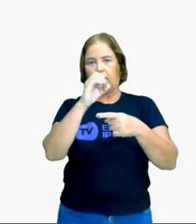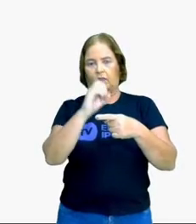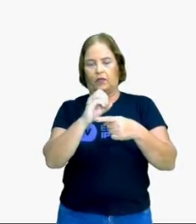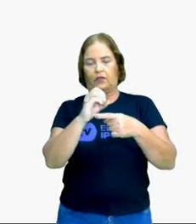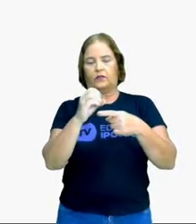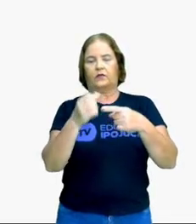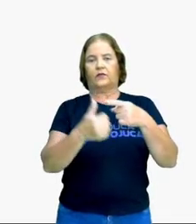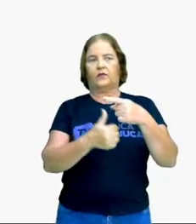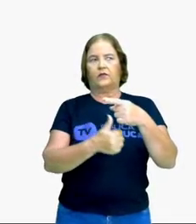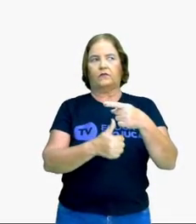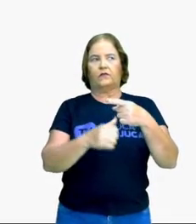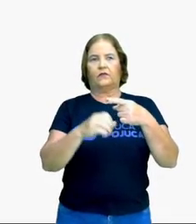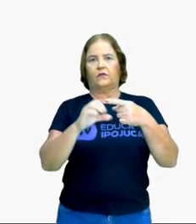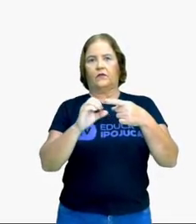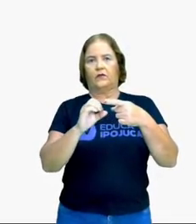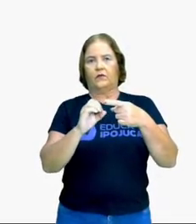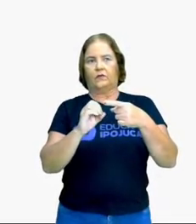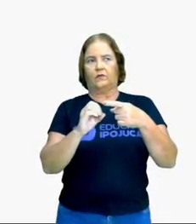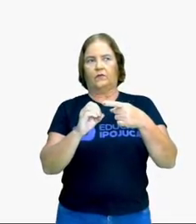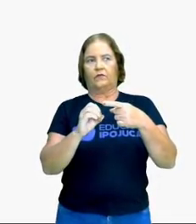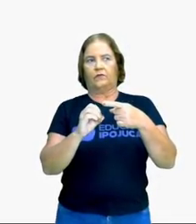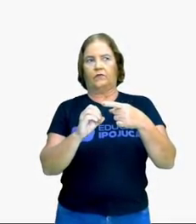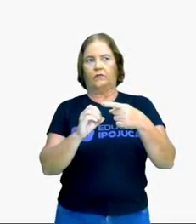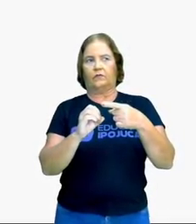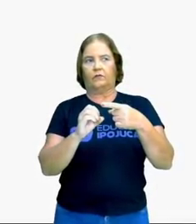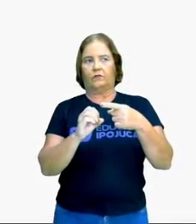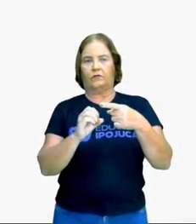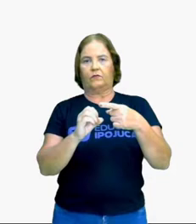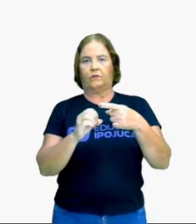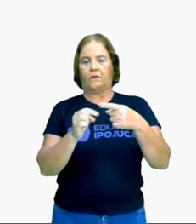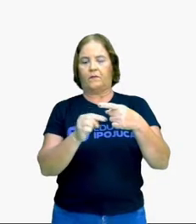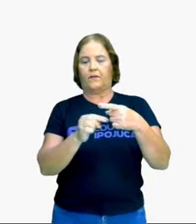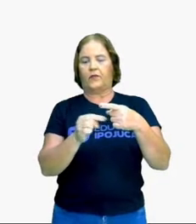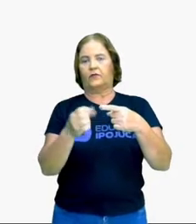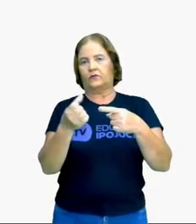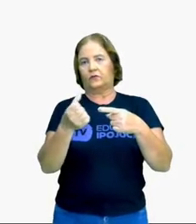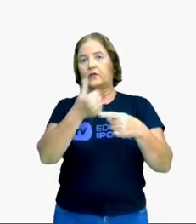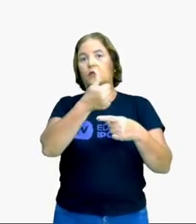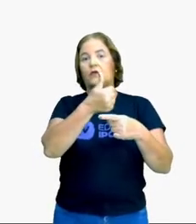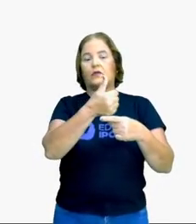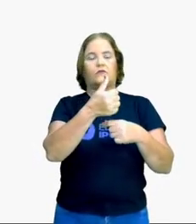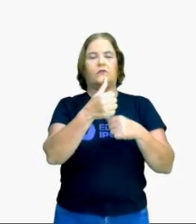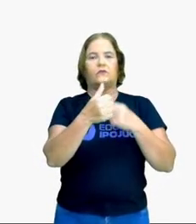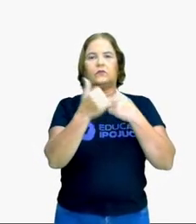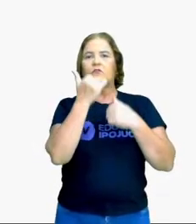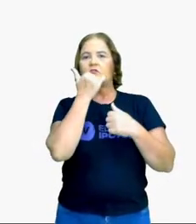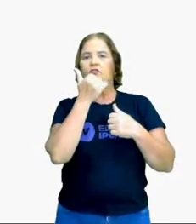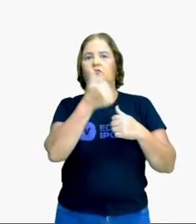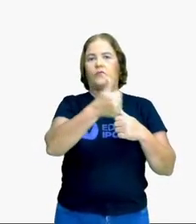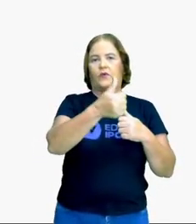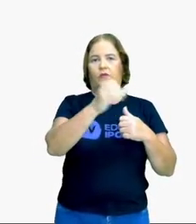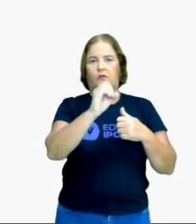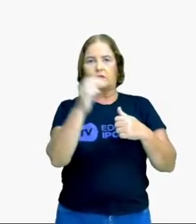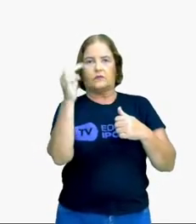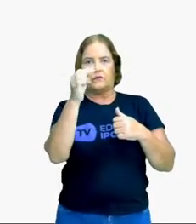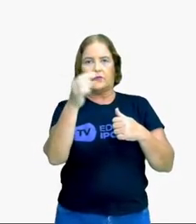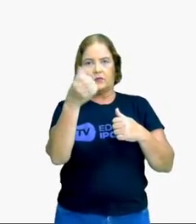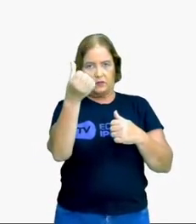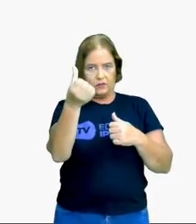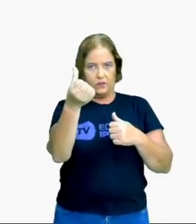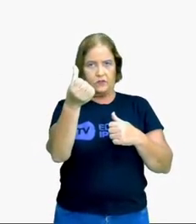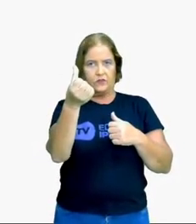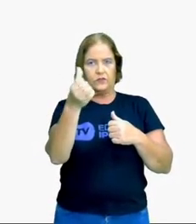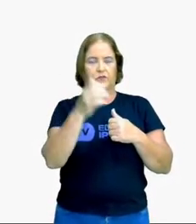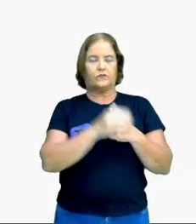6? Vamos lá. 10 elevado a menos 6 significa 1, é o inverso,